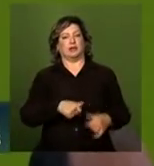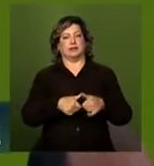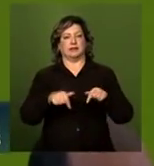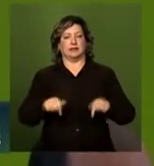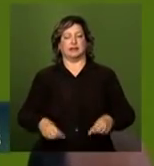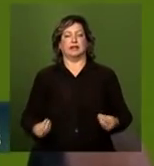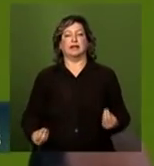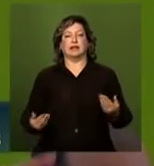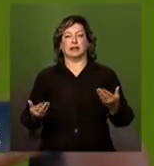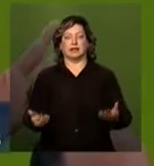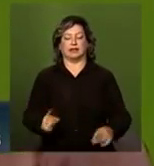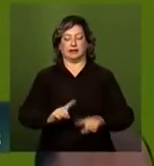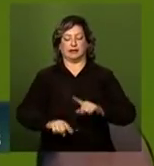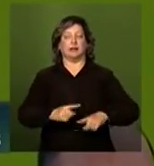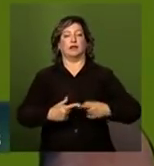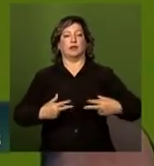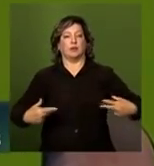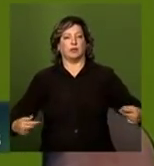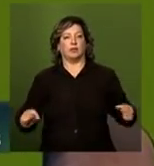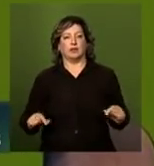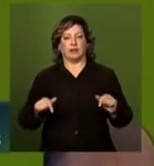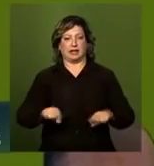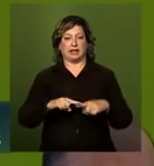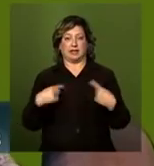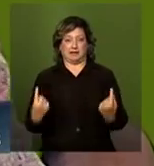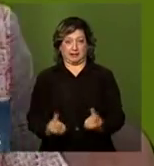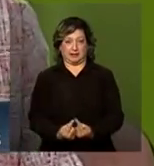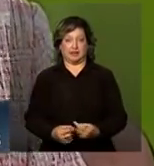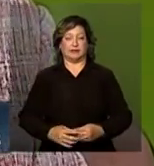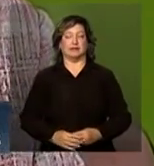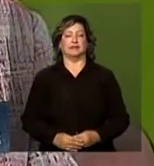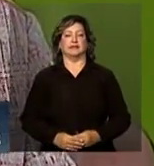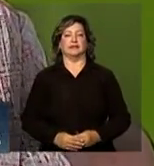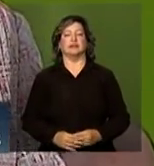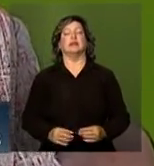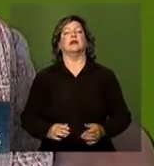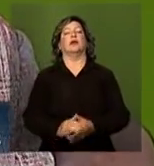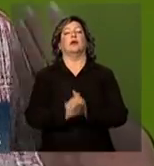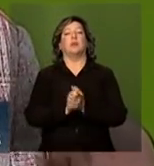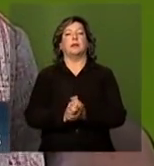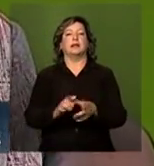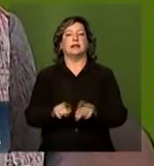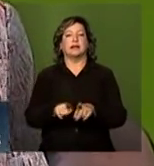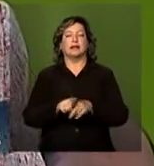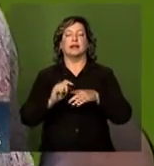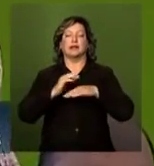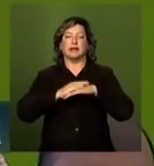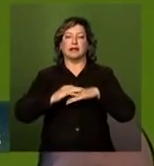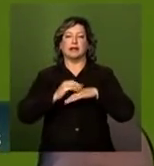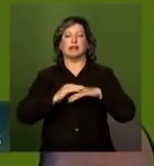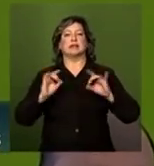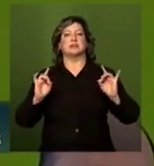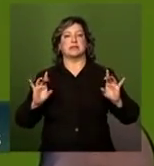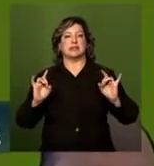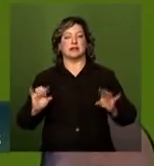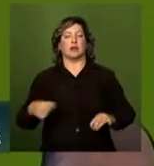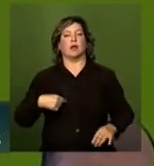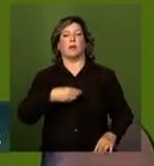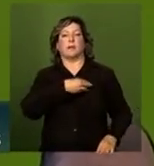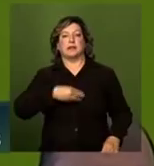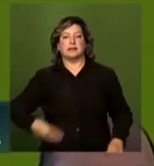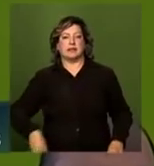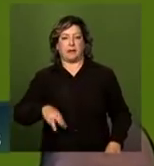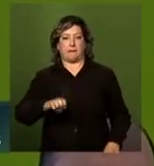para entrega de equipamentos nessa solenidade cumprimentar também com carinho especial o ministro da